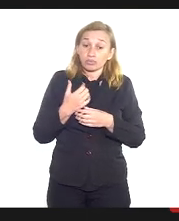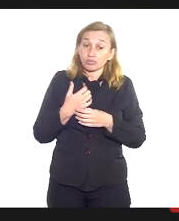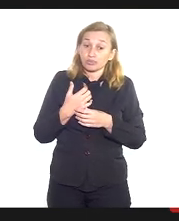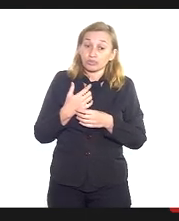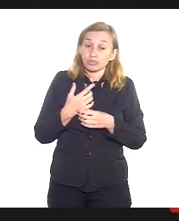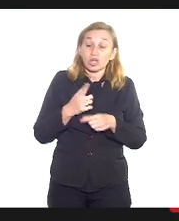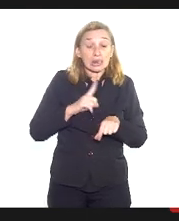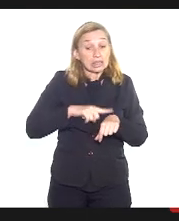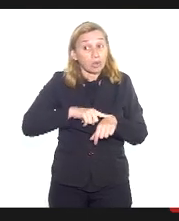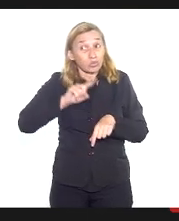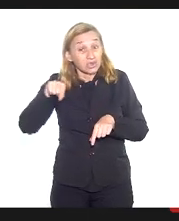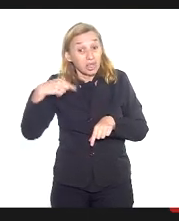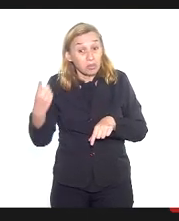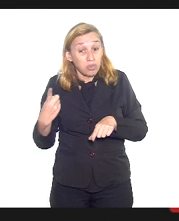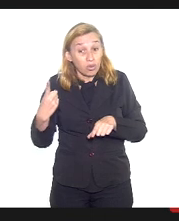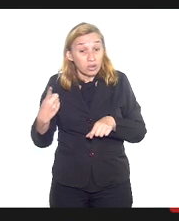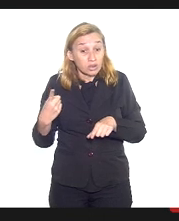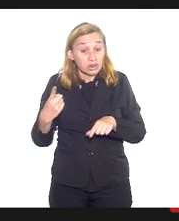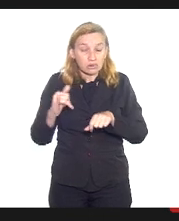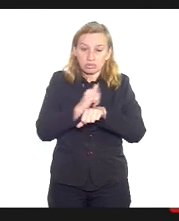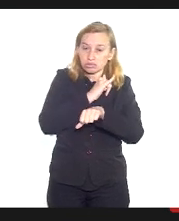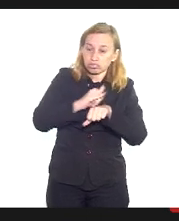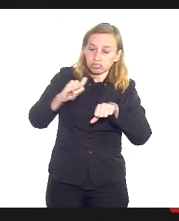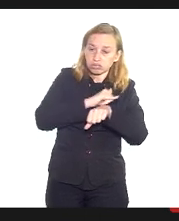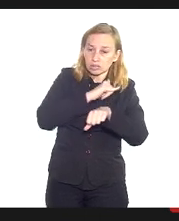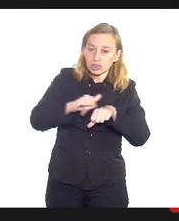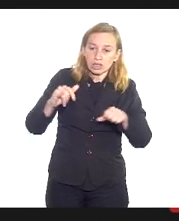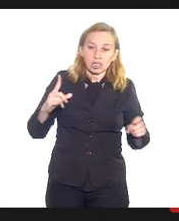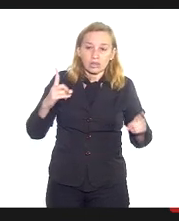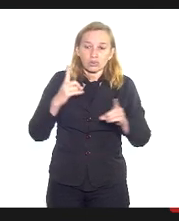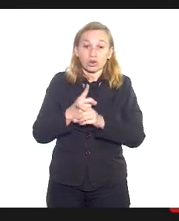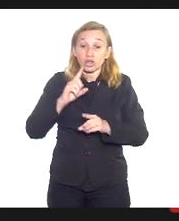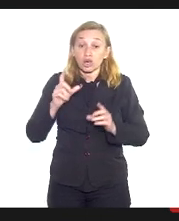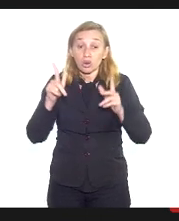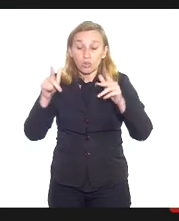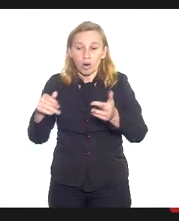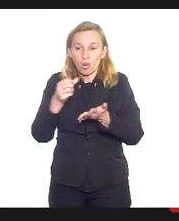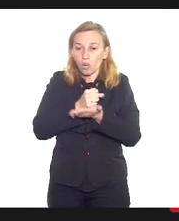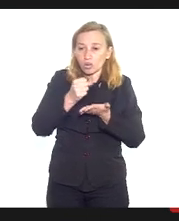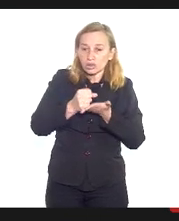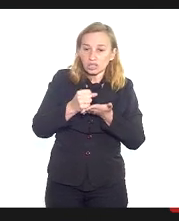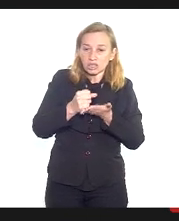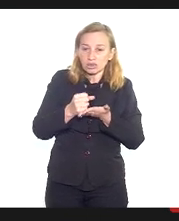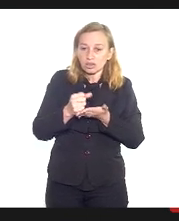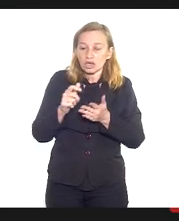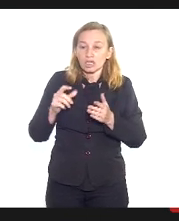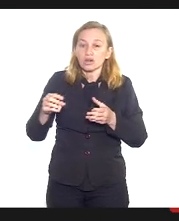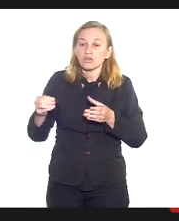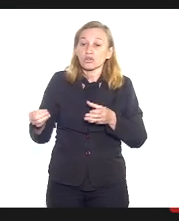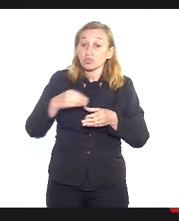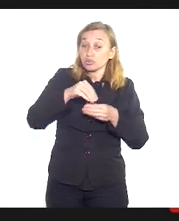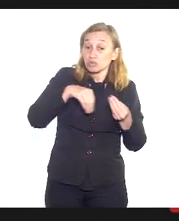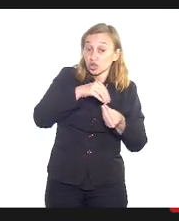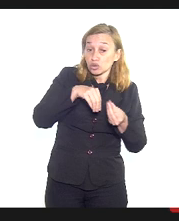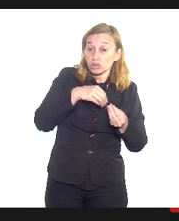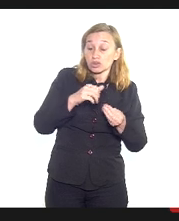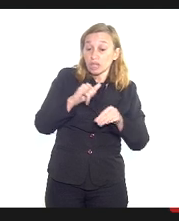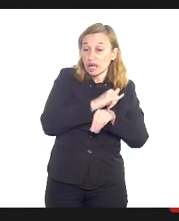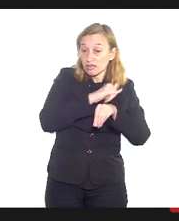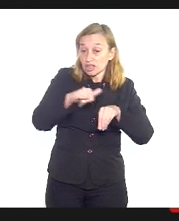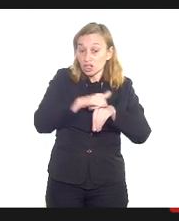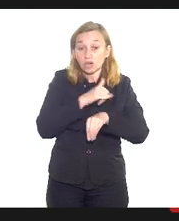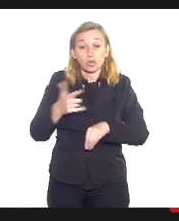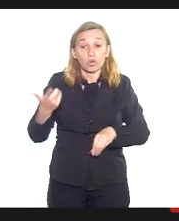tempos depois, durante a Lava Jato, nós descobrimos que o mesmo contrato foi objeto da Lava Jato, ou seja, nós conseguimos